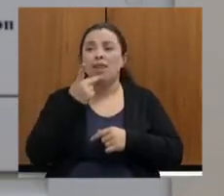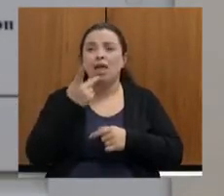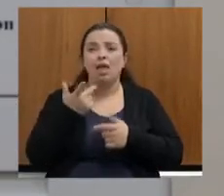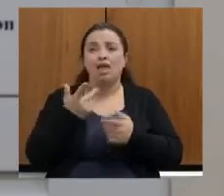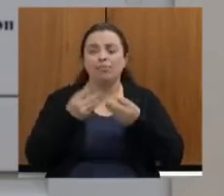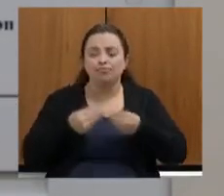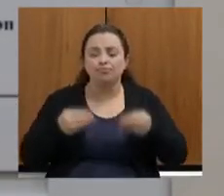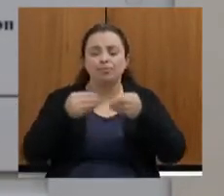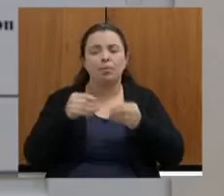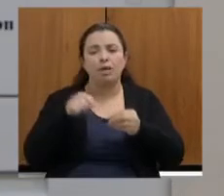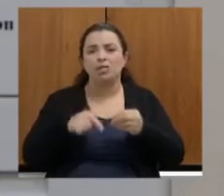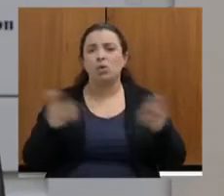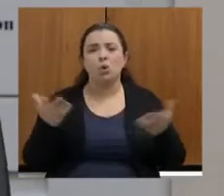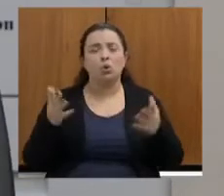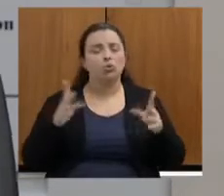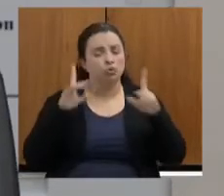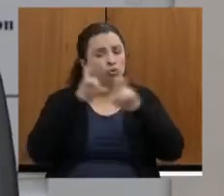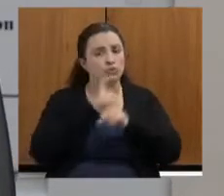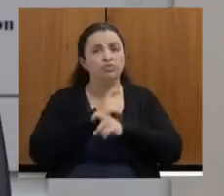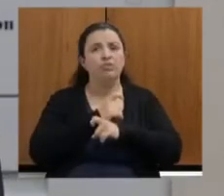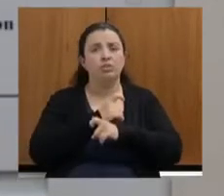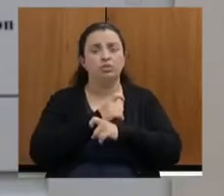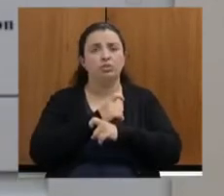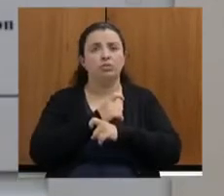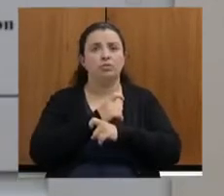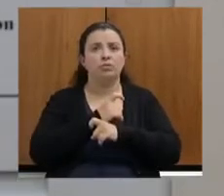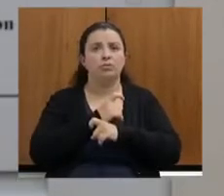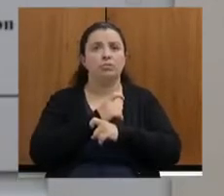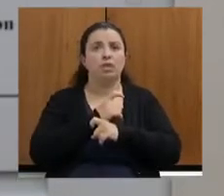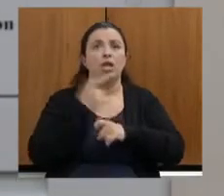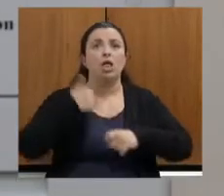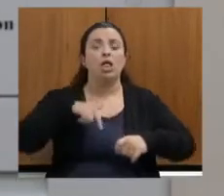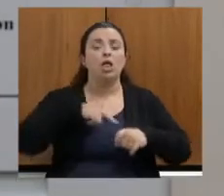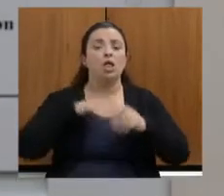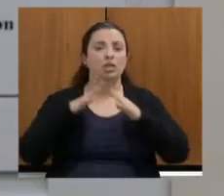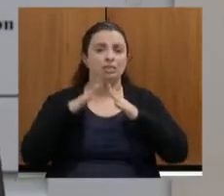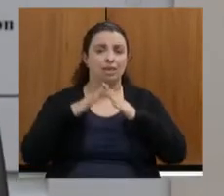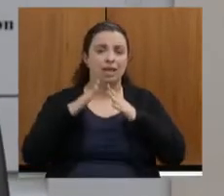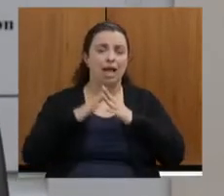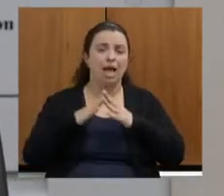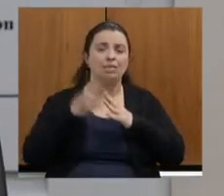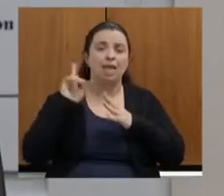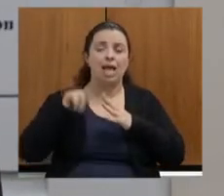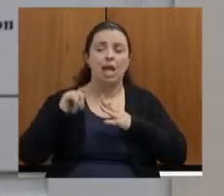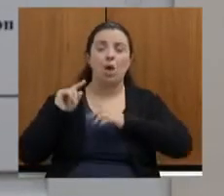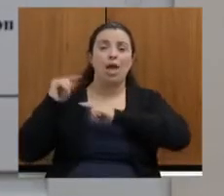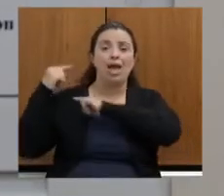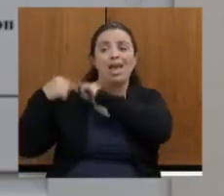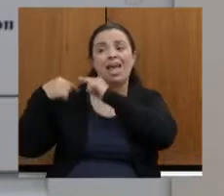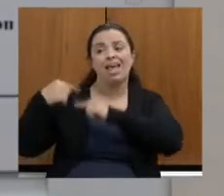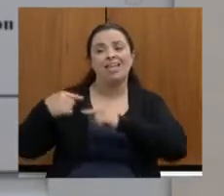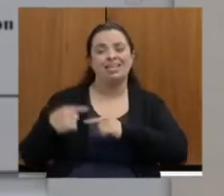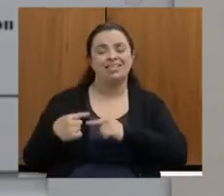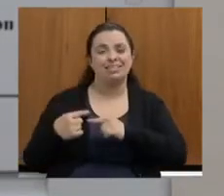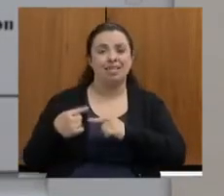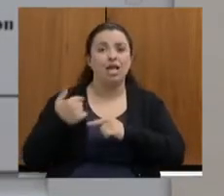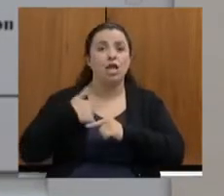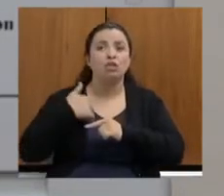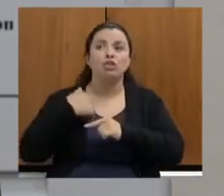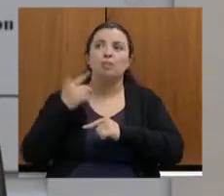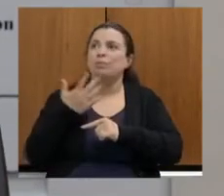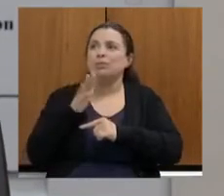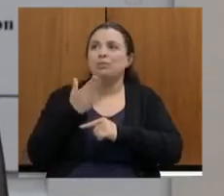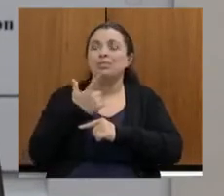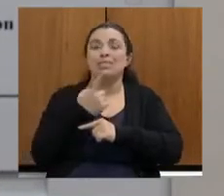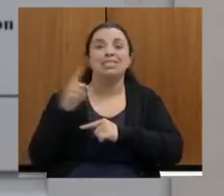porque eu a propriedade Nossa ela é de herança então assim há quase 100 anos com a família